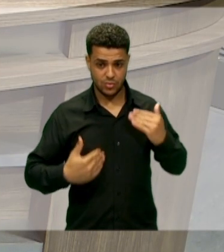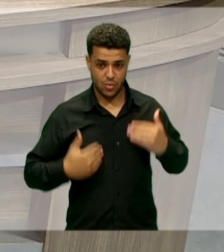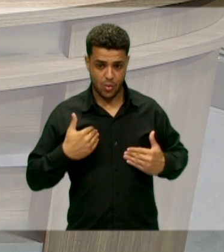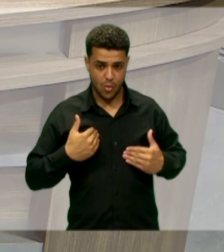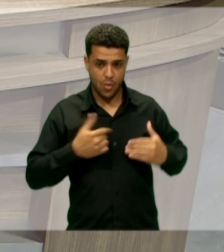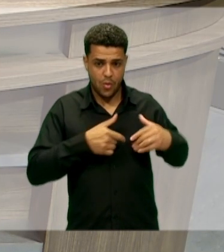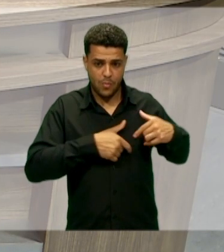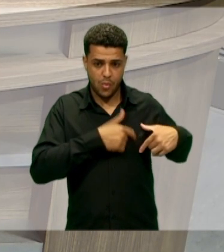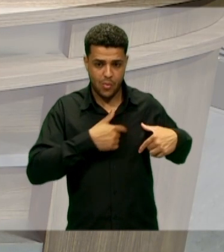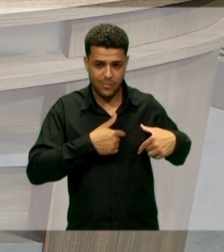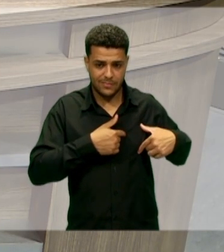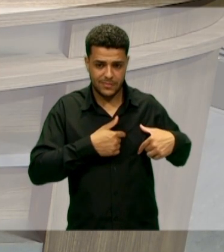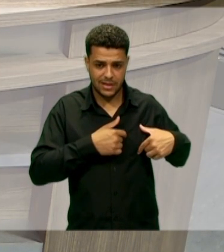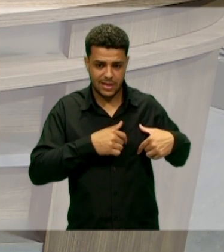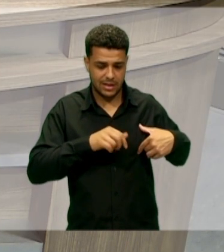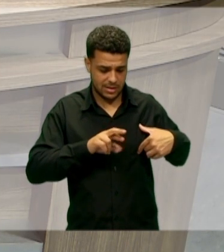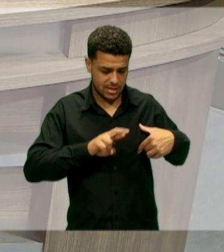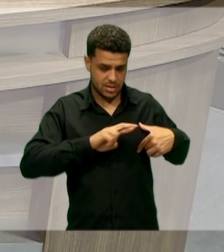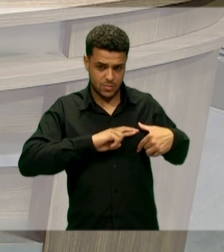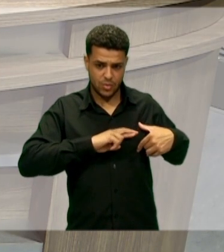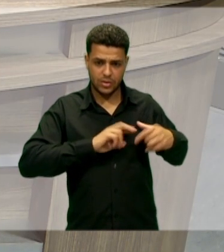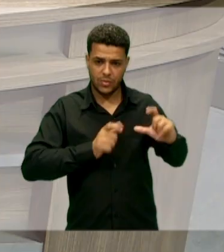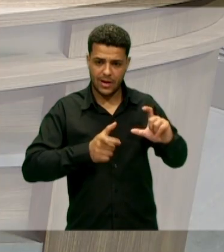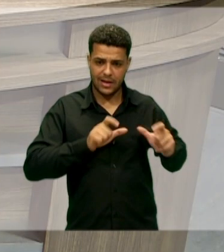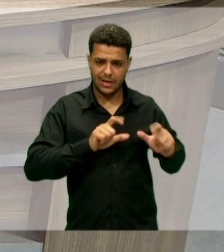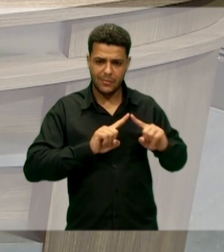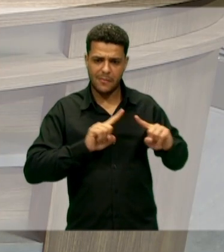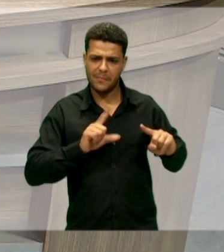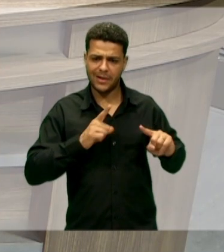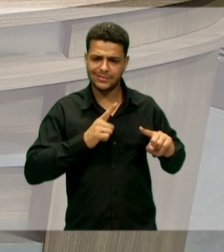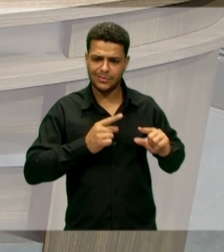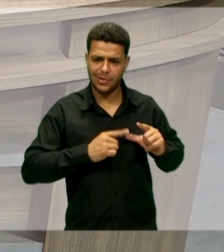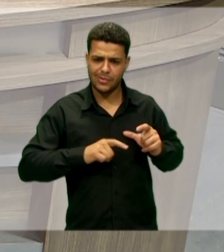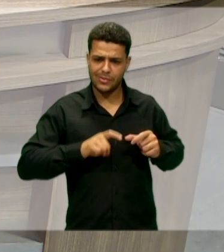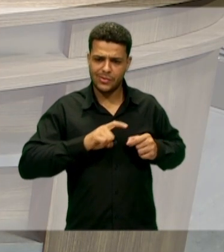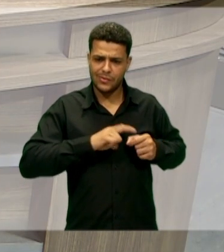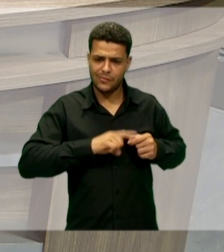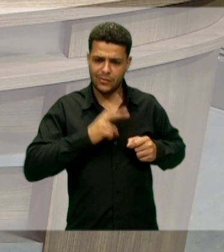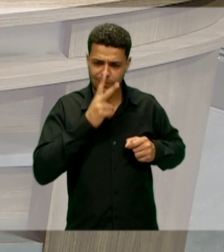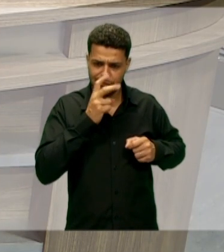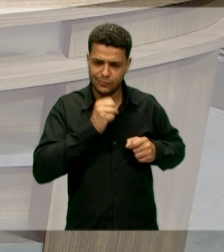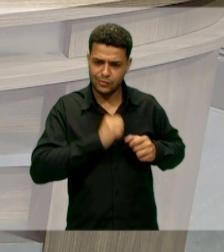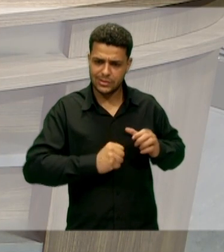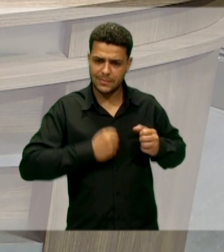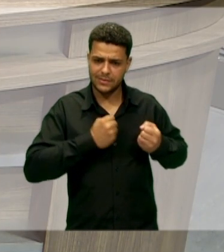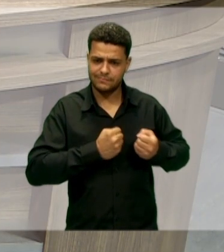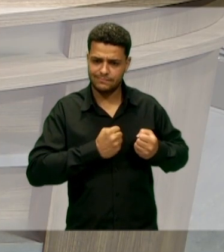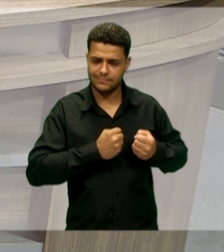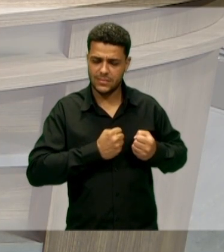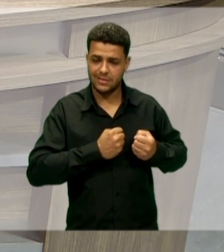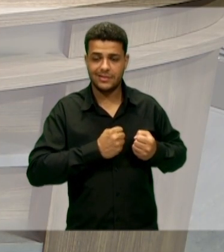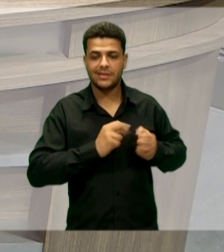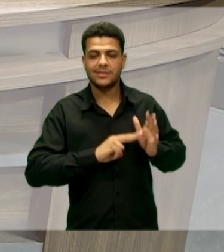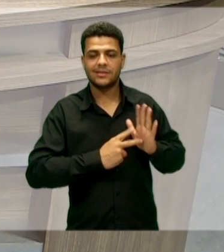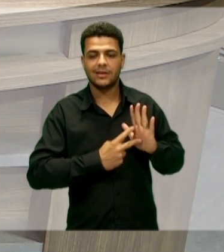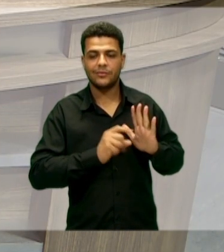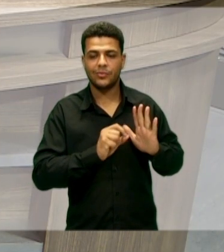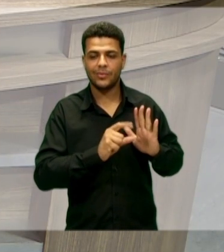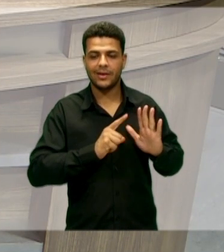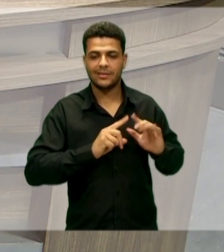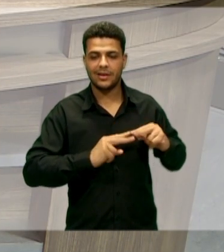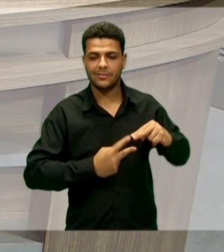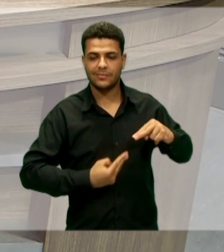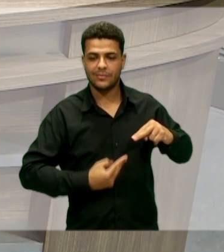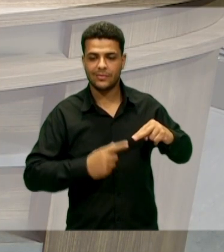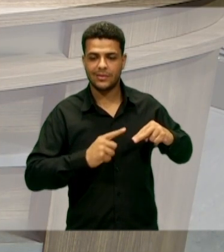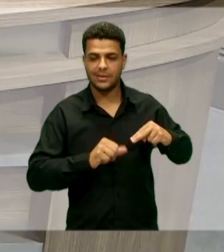do tipo assim, ele respondeu muito bem à quimioterapia, mas de repente ele está voltando e com força total, significa que houve uma